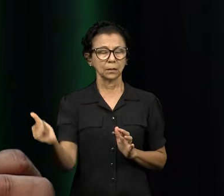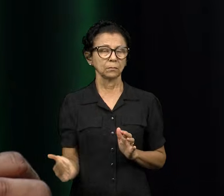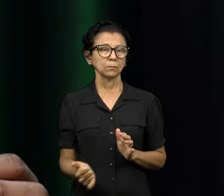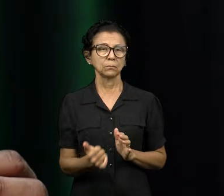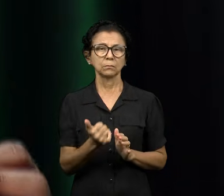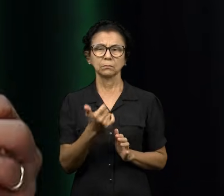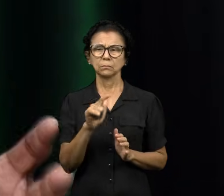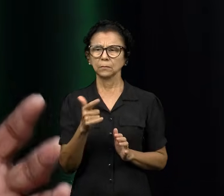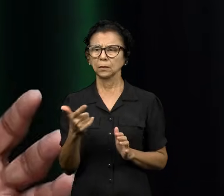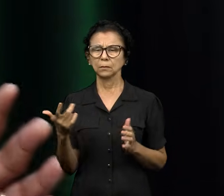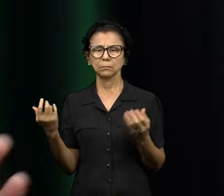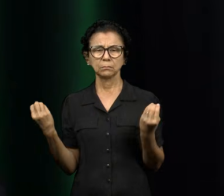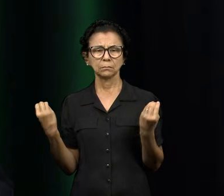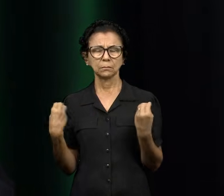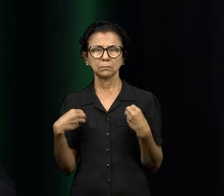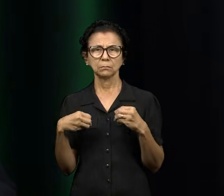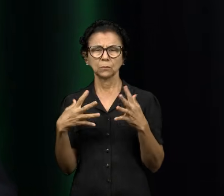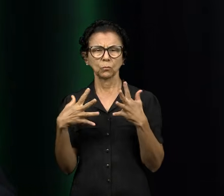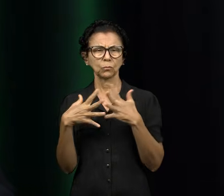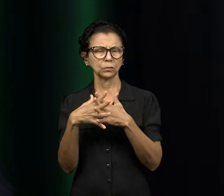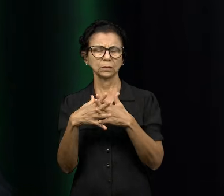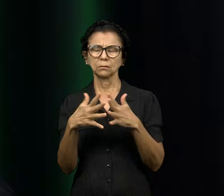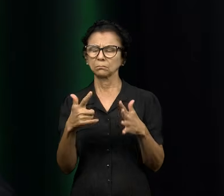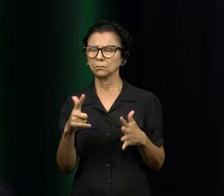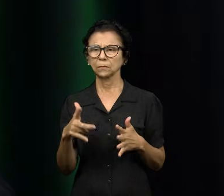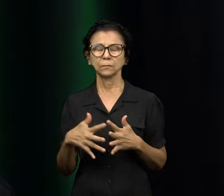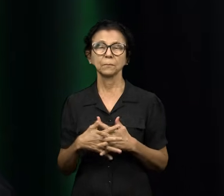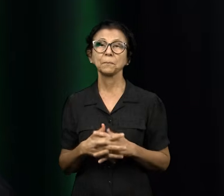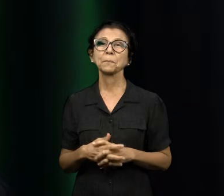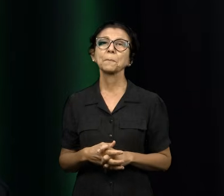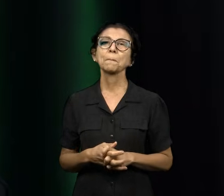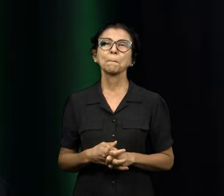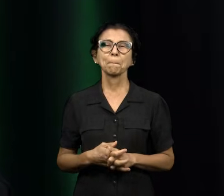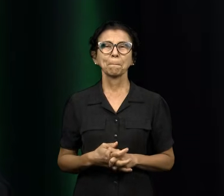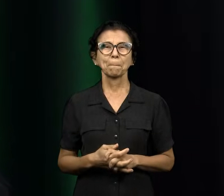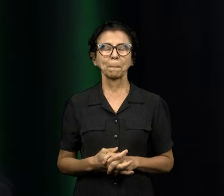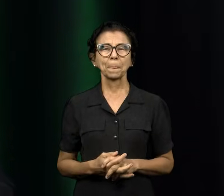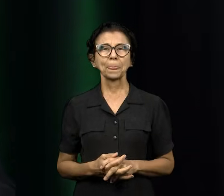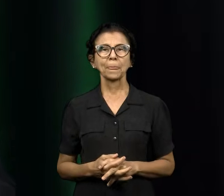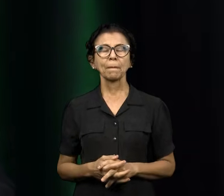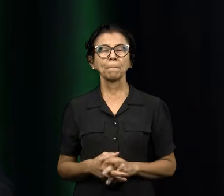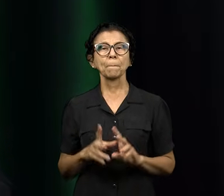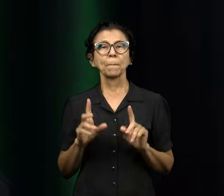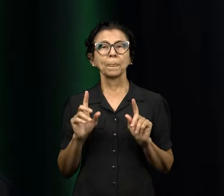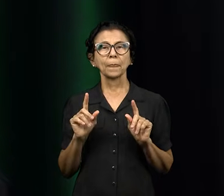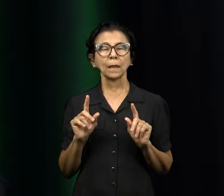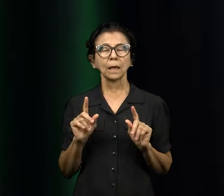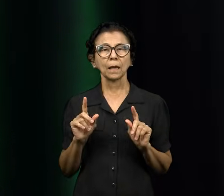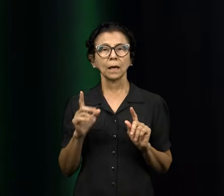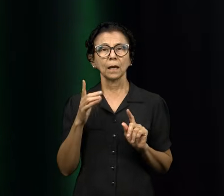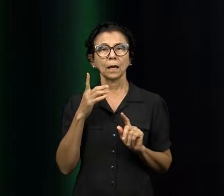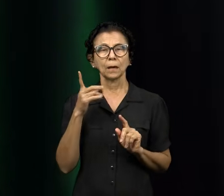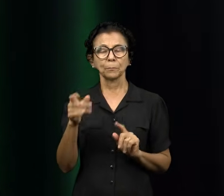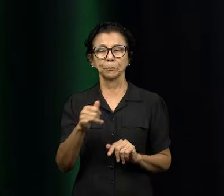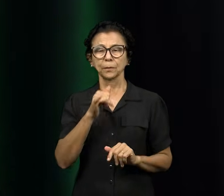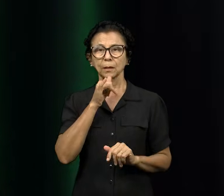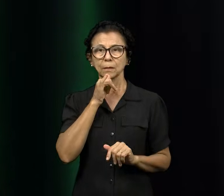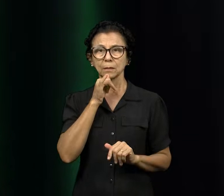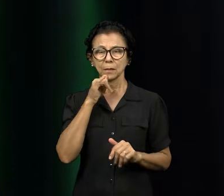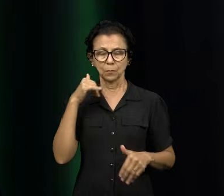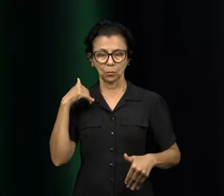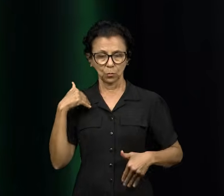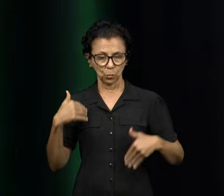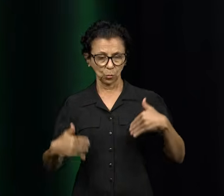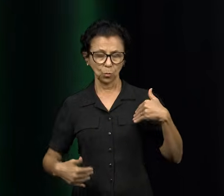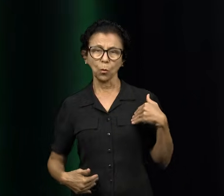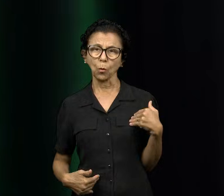não há, embora, um exemplo, acho que é muito interessante, quando se diz de corpo, porque corpo